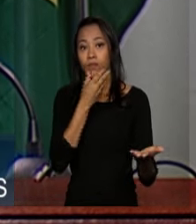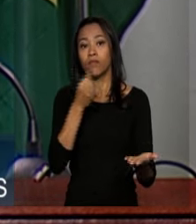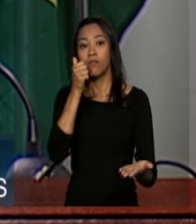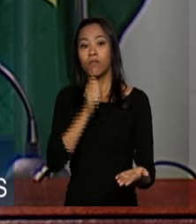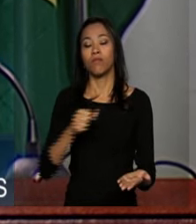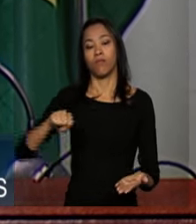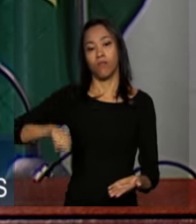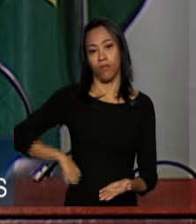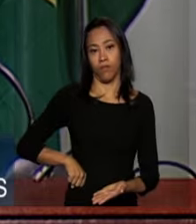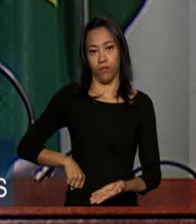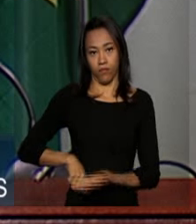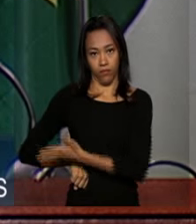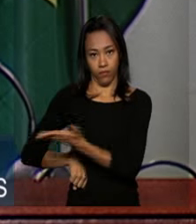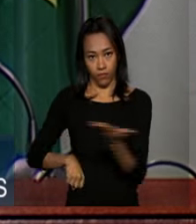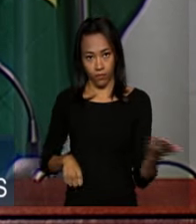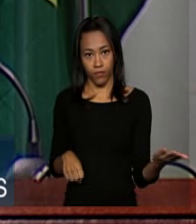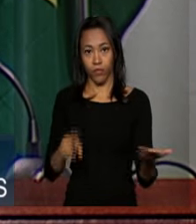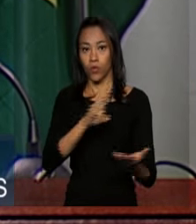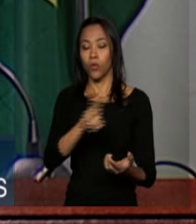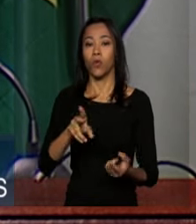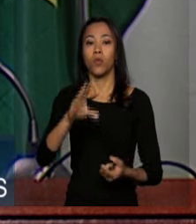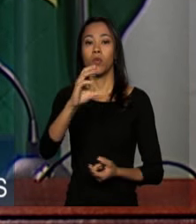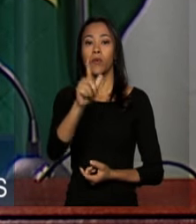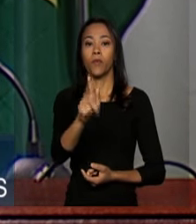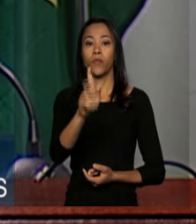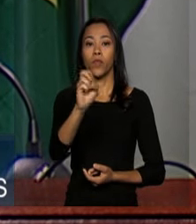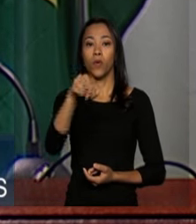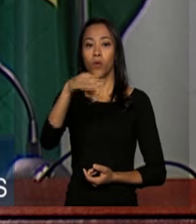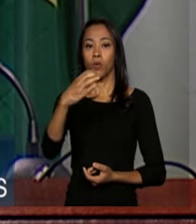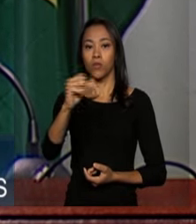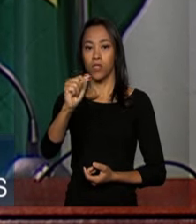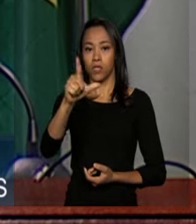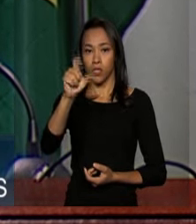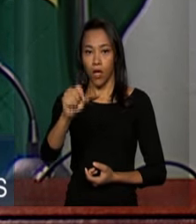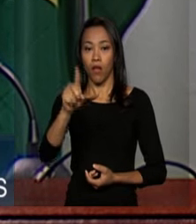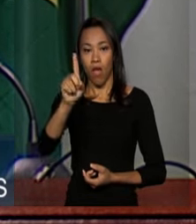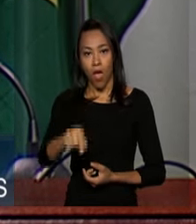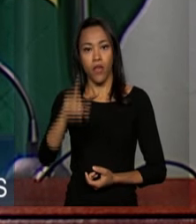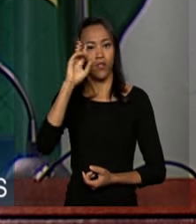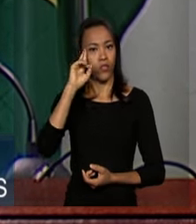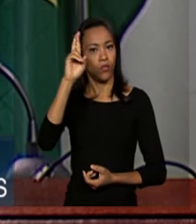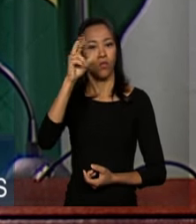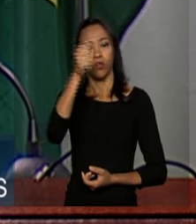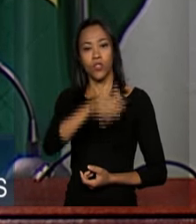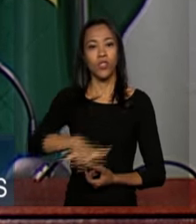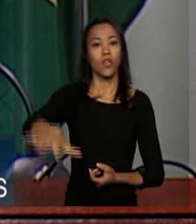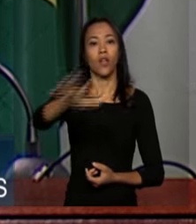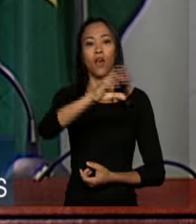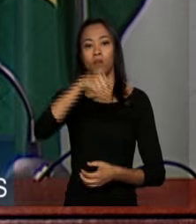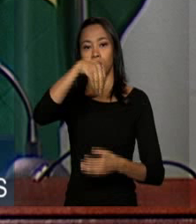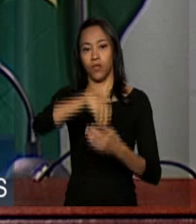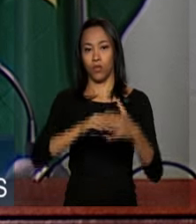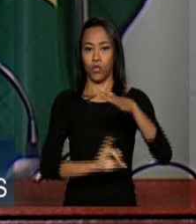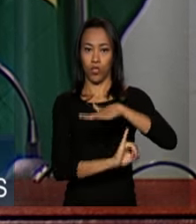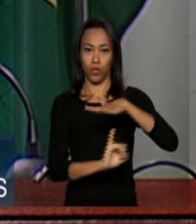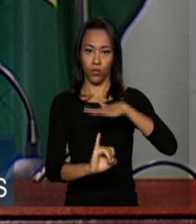embaixadores, embaixador Gonçalo Melo Mourão, diretor-geral do Instituto Rio